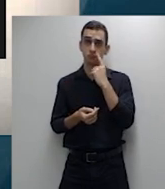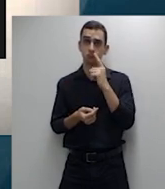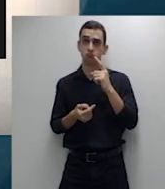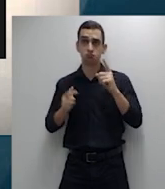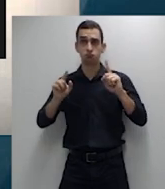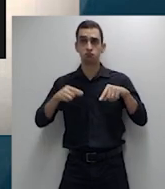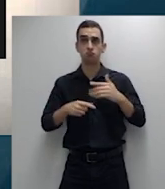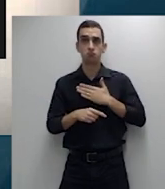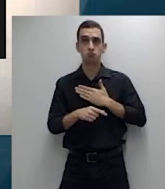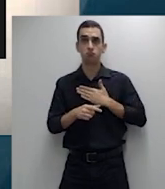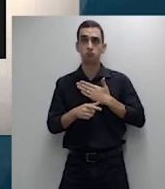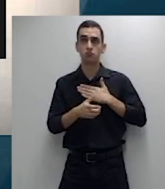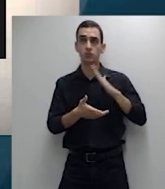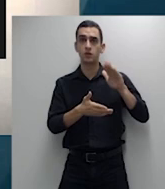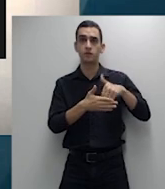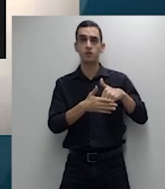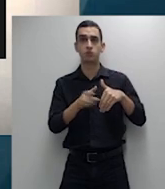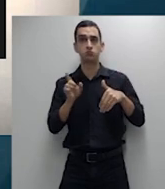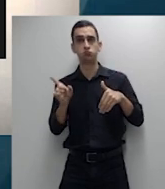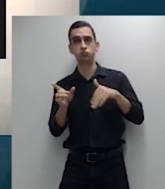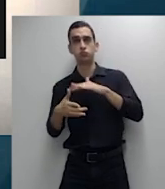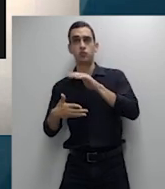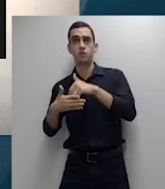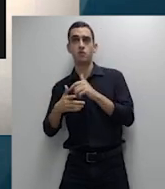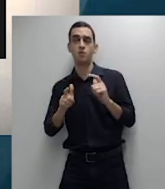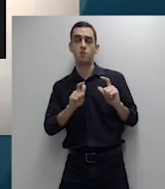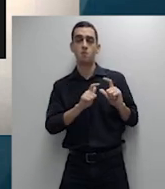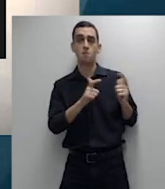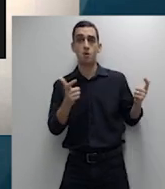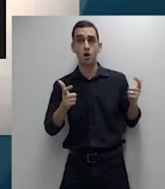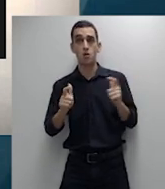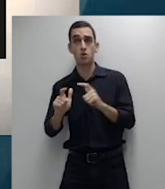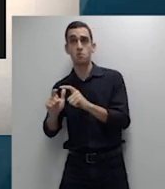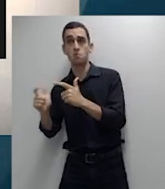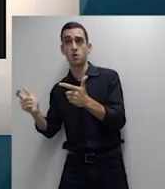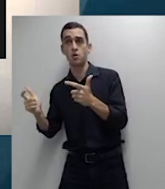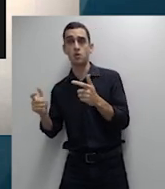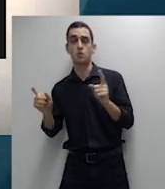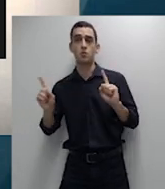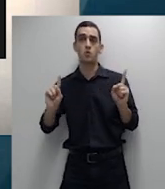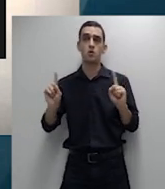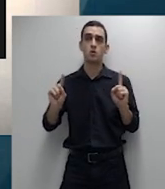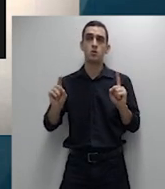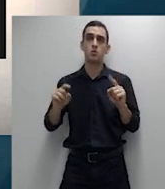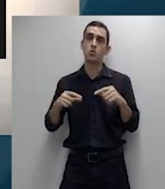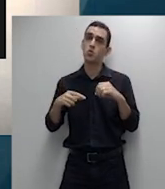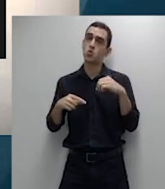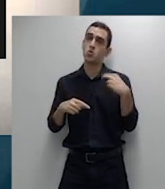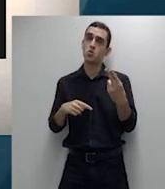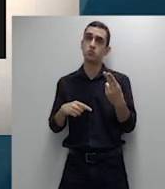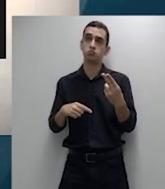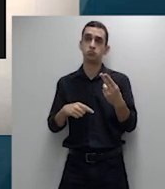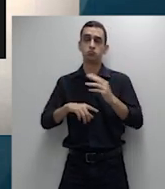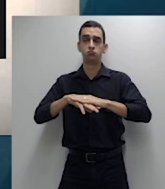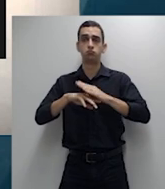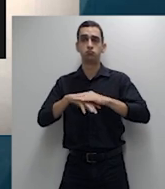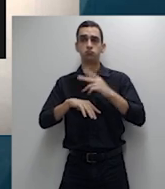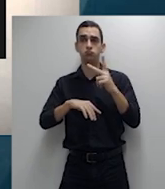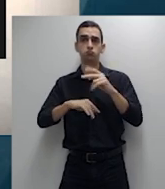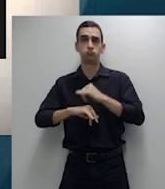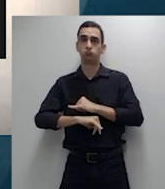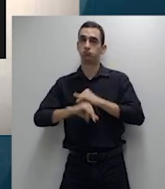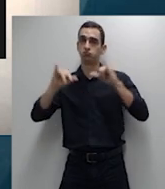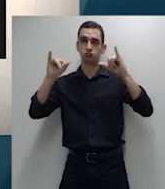a minha proposta ou do combina o prefeito já que eu já me pronunciei agora sobre não eram prefiro a vossa excelência quem